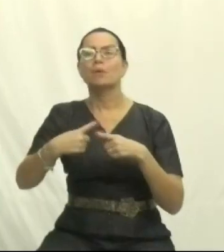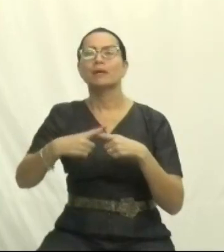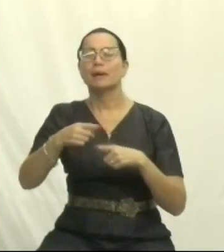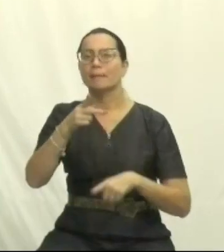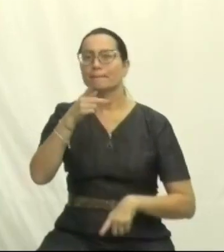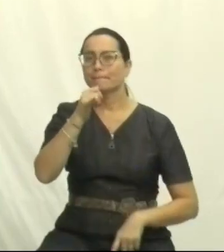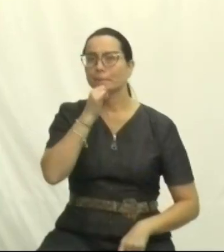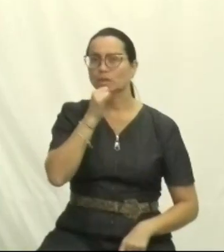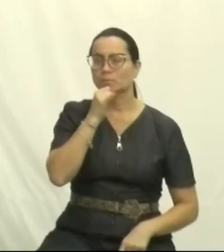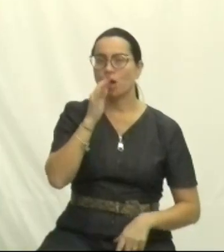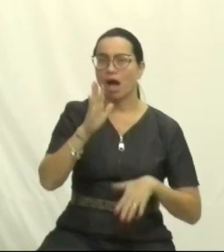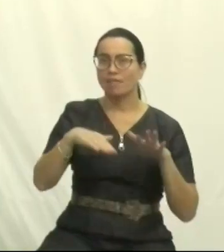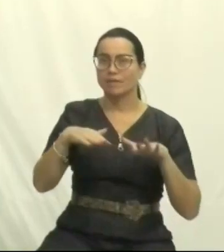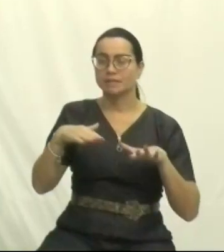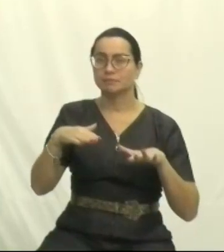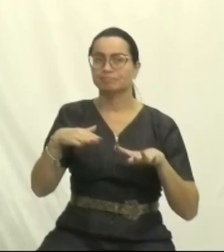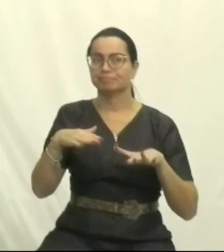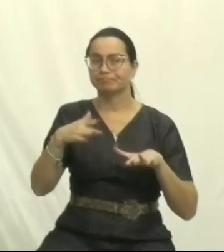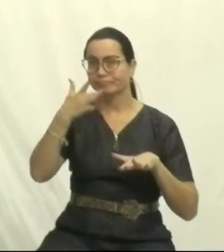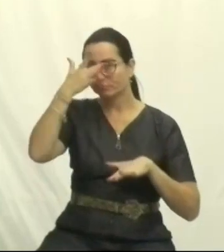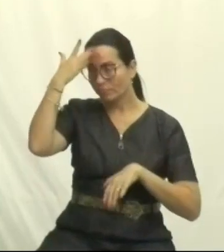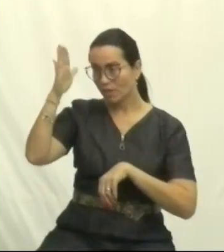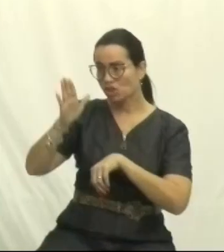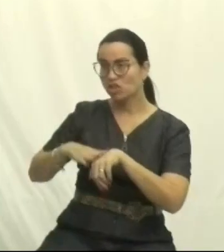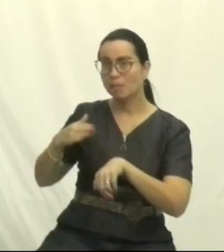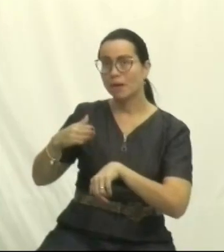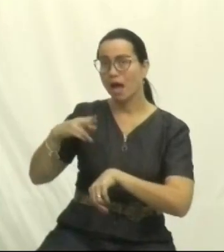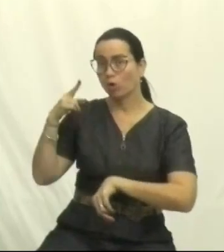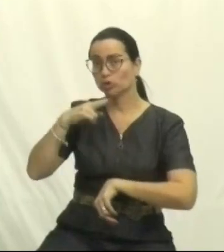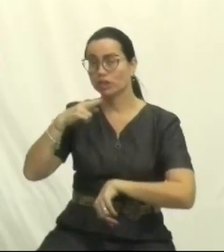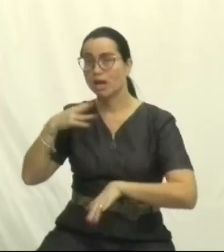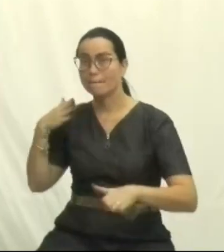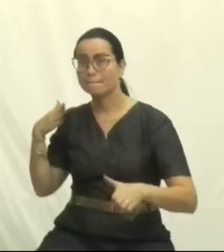nos atendimentos. Nós tentamos